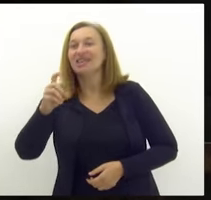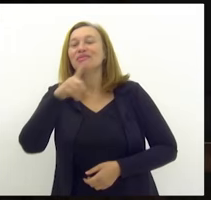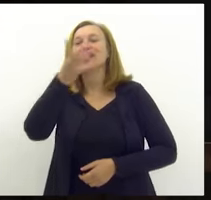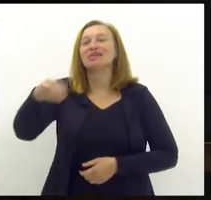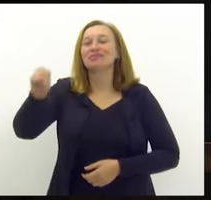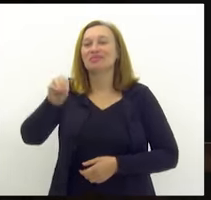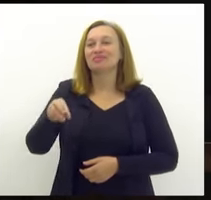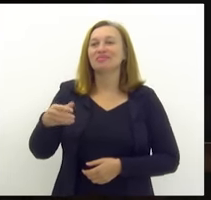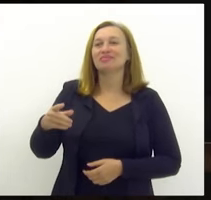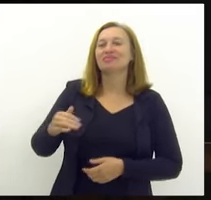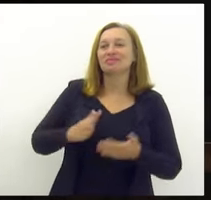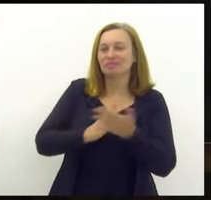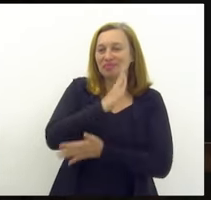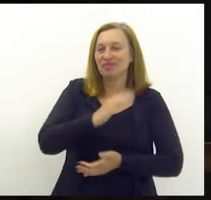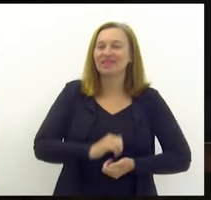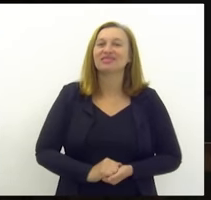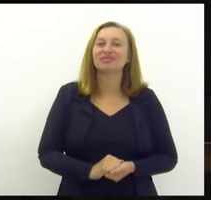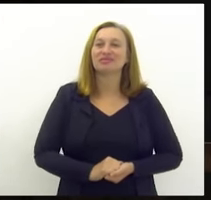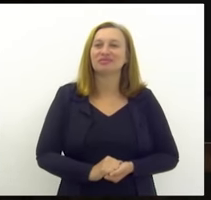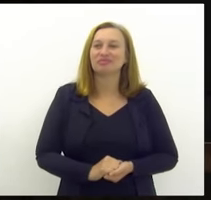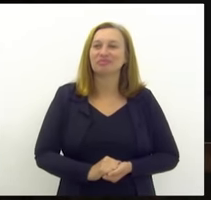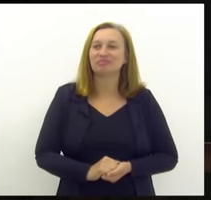senhores que aprovam permaneço comistão